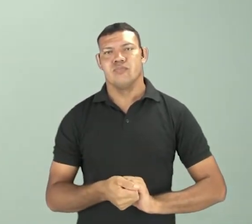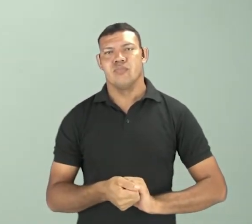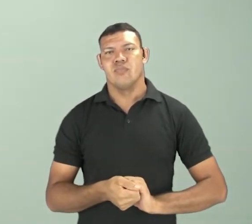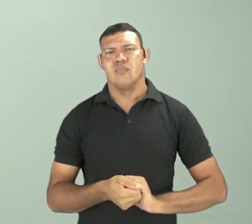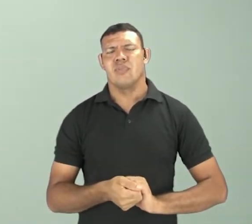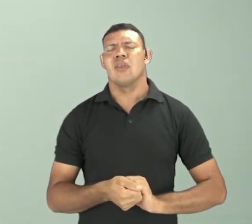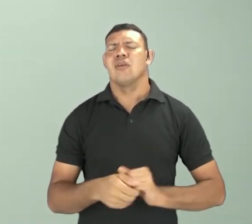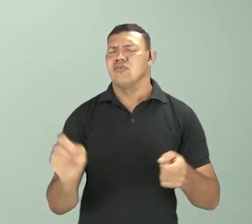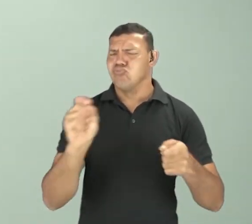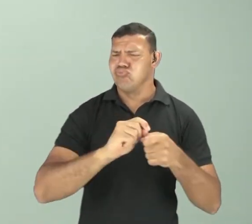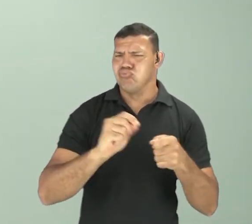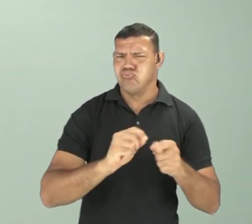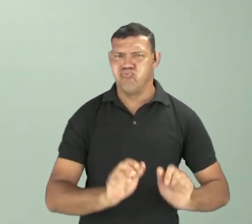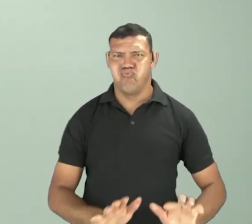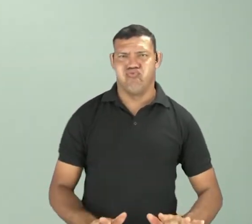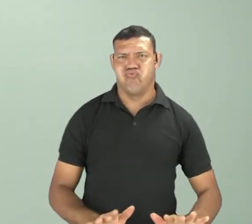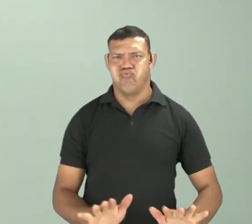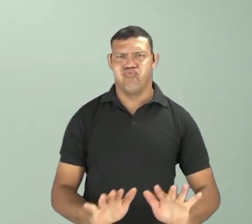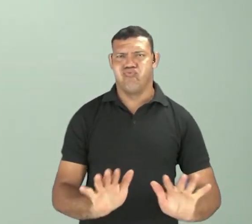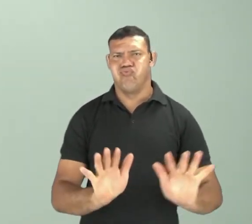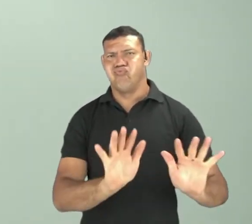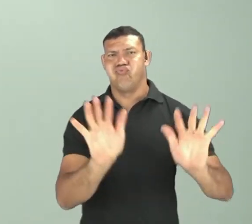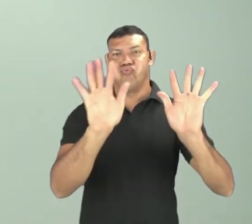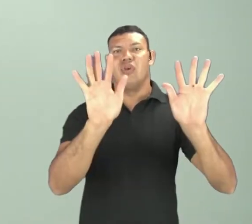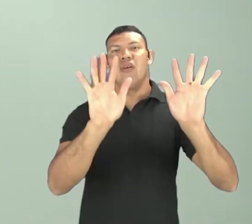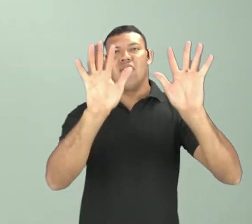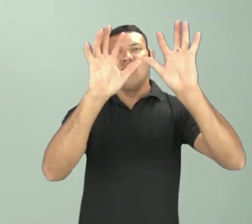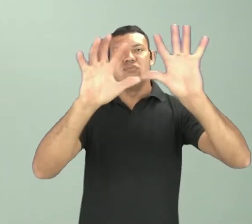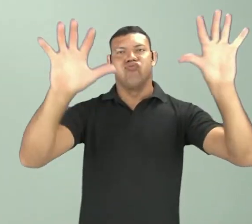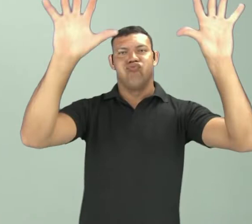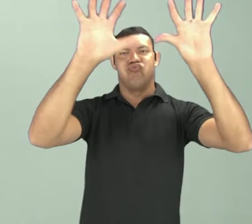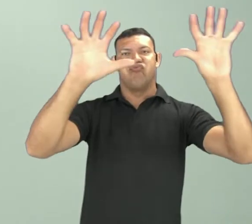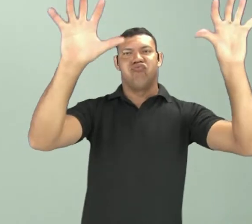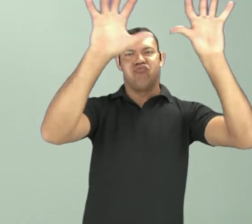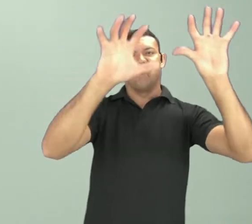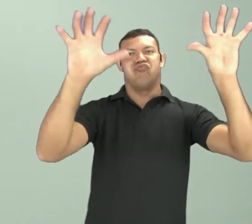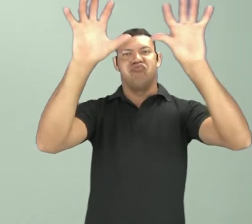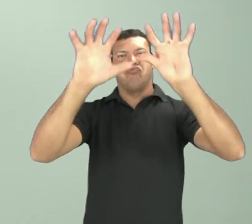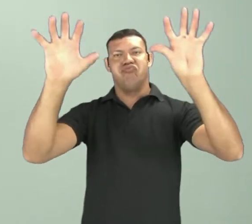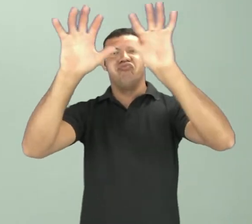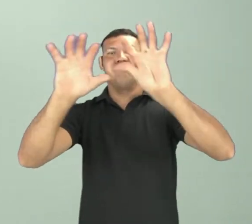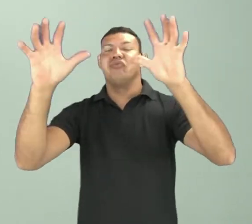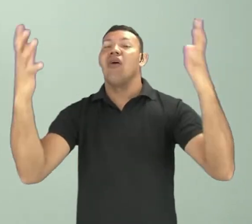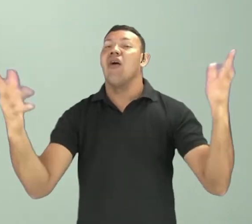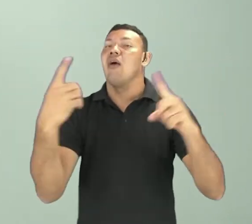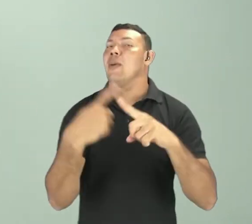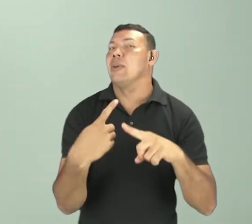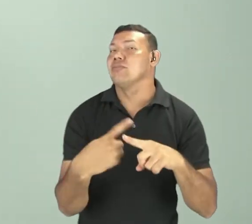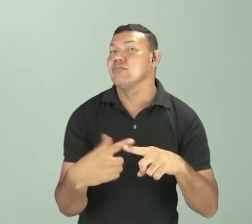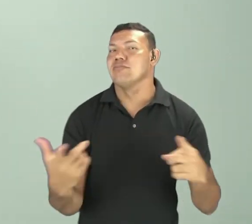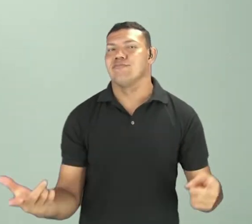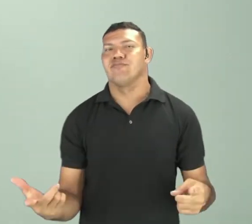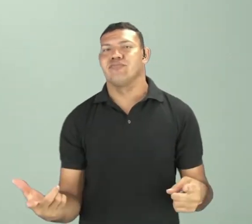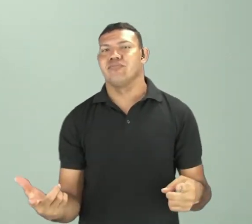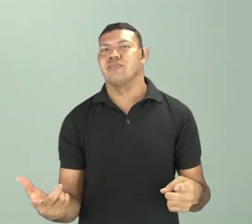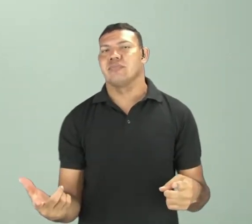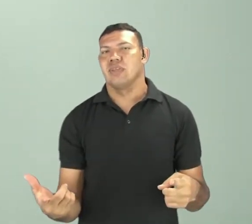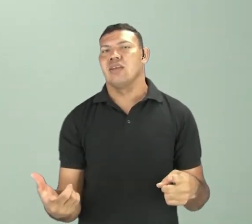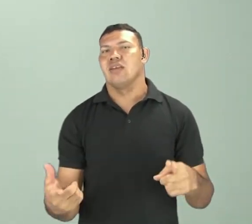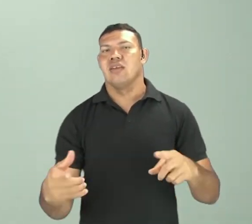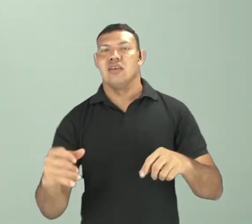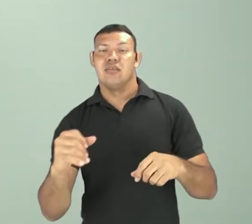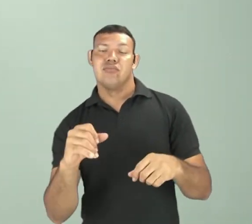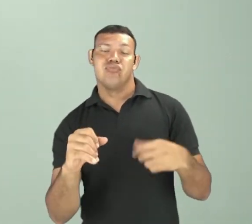na produção desses gases e na acumulação deles na atmosfera. Porque a partir, por exemplo, da queima